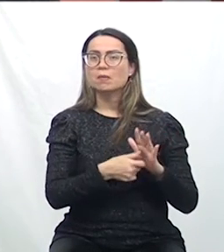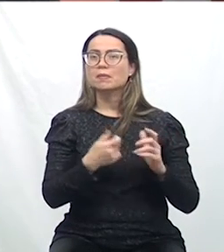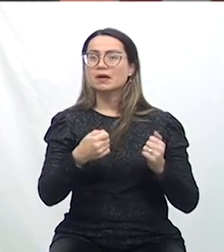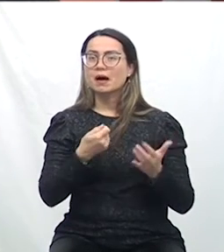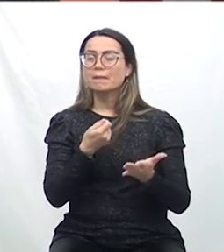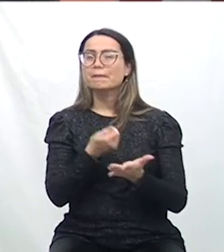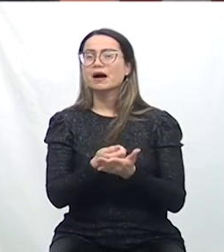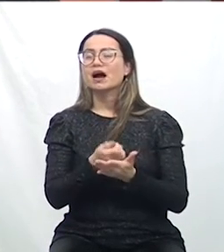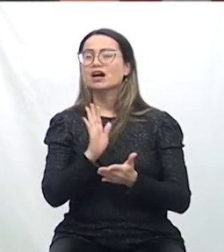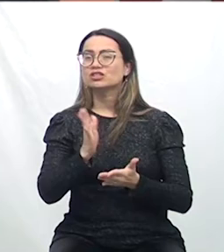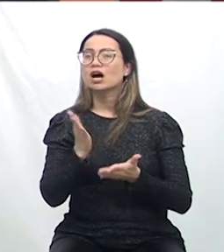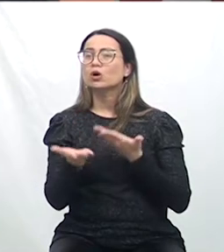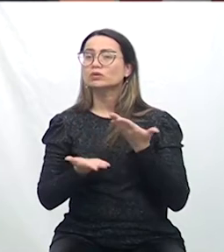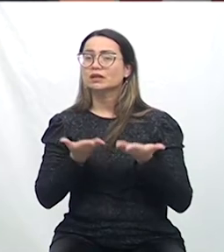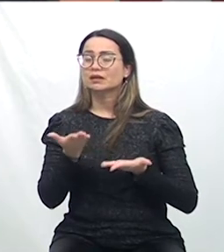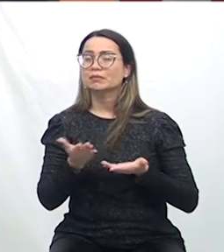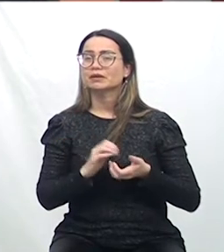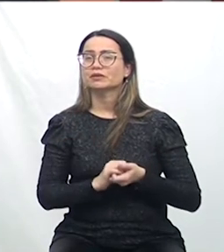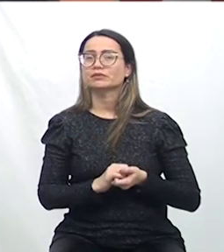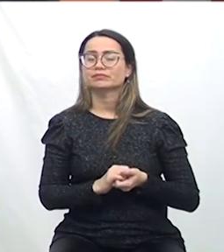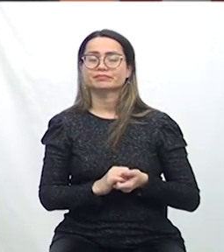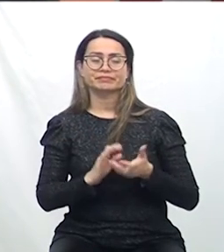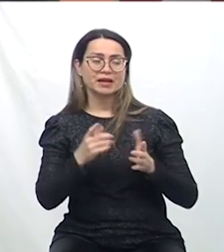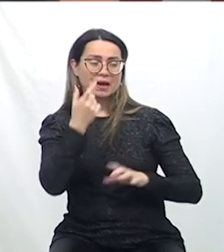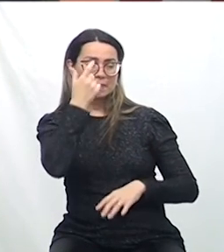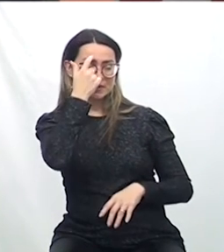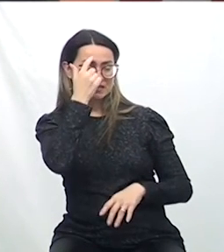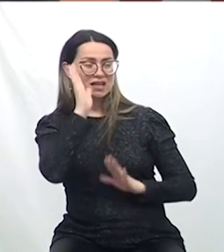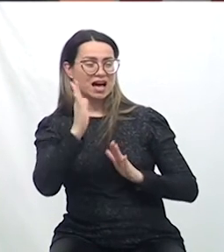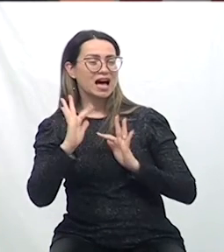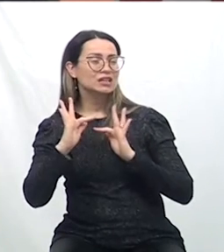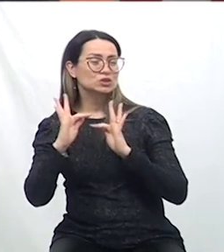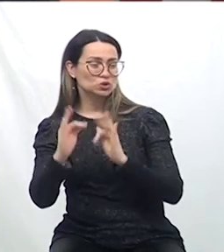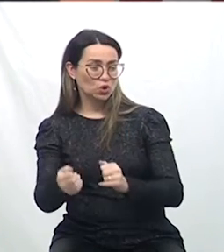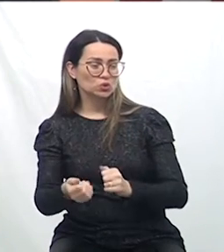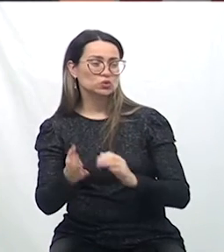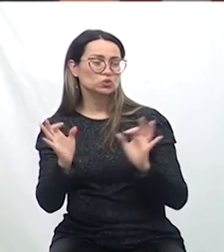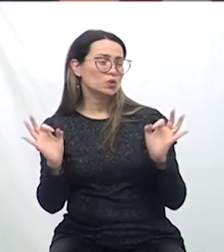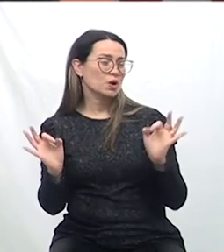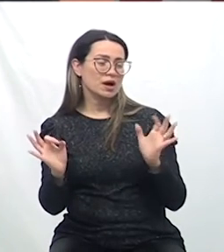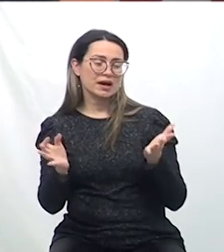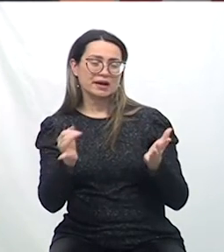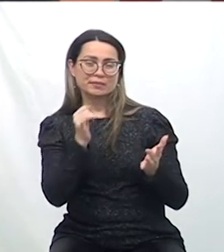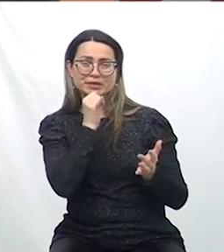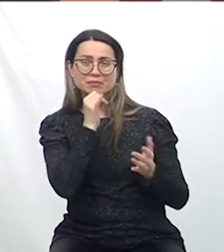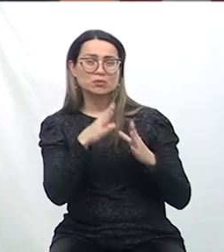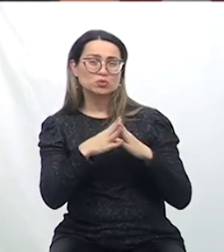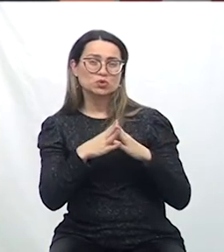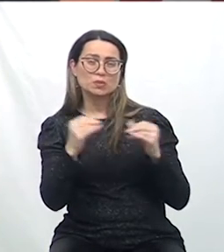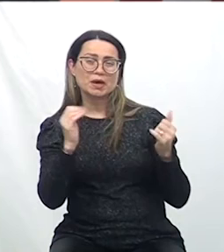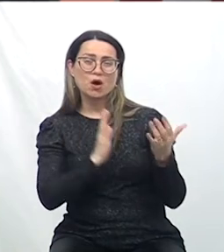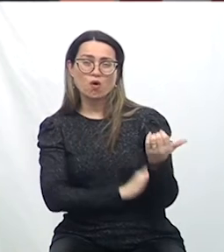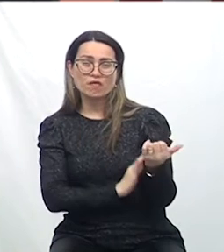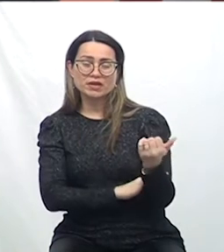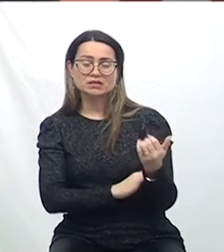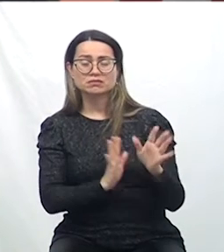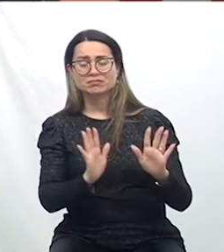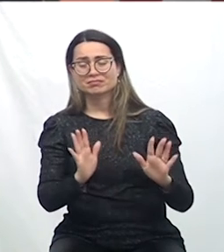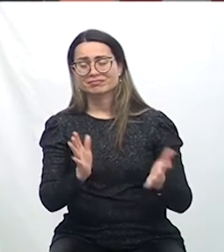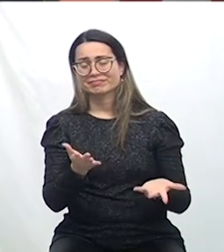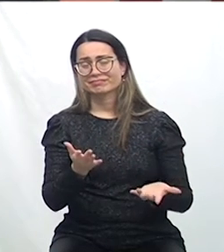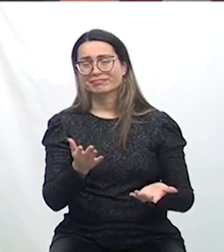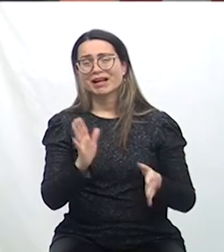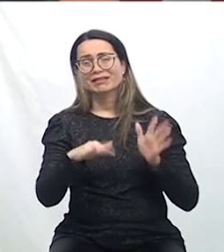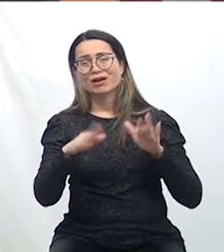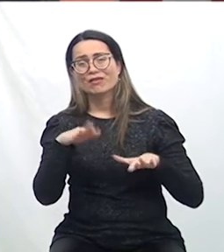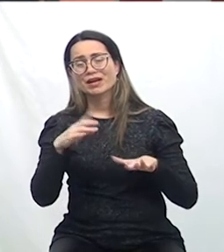recuperar. Ah, todos vão recuperar, às vezes não, mas eu conheço jovens aí que estão recuperados, com